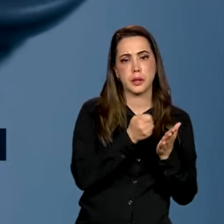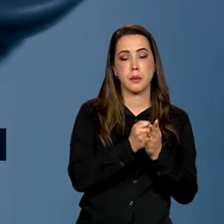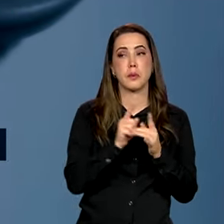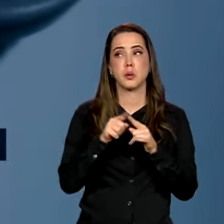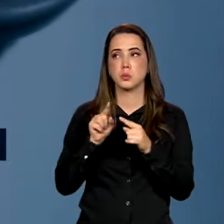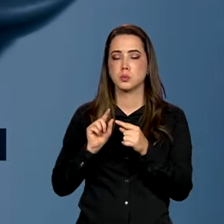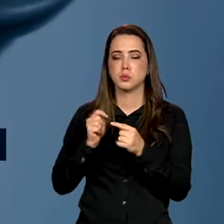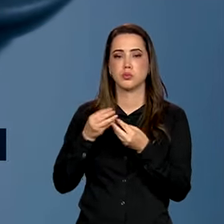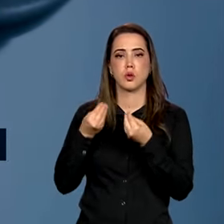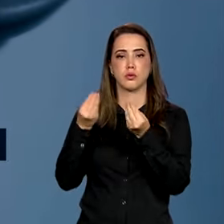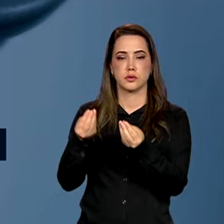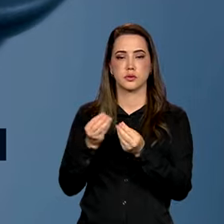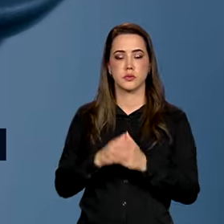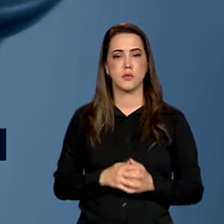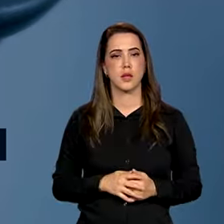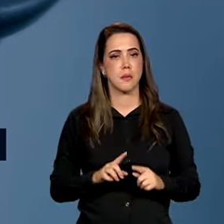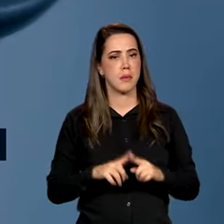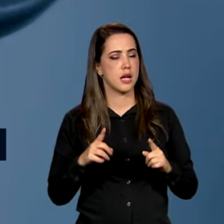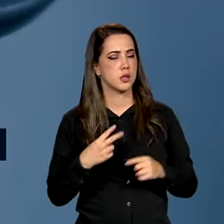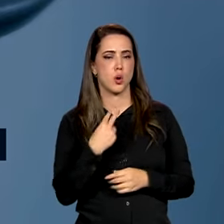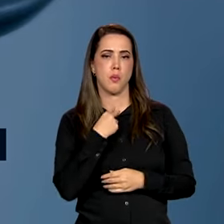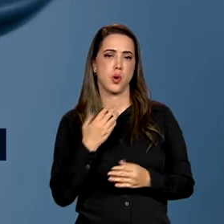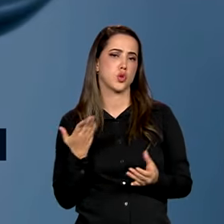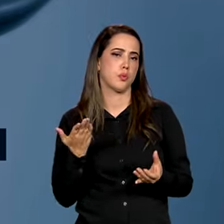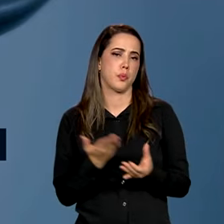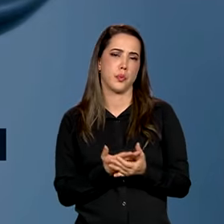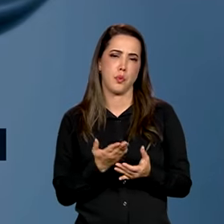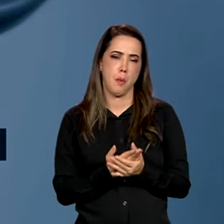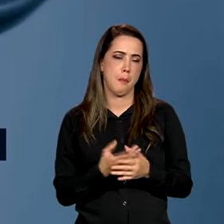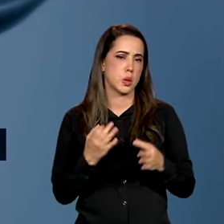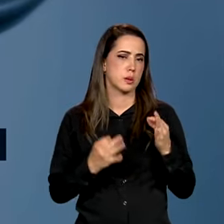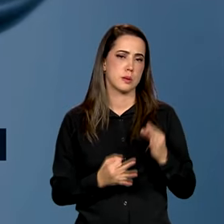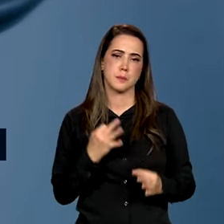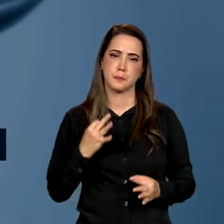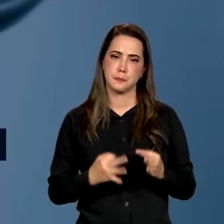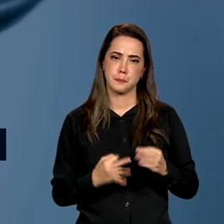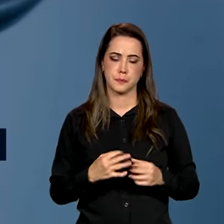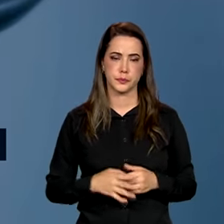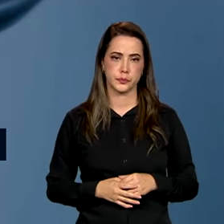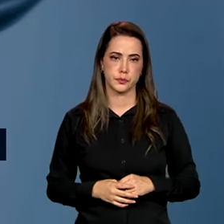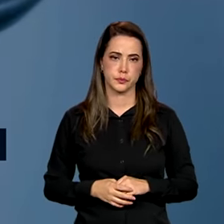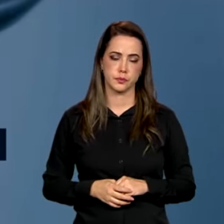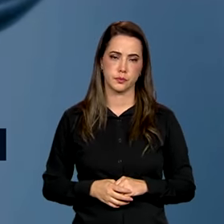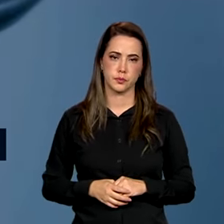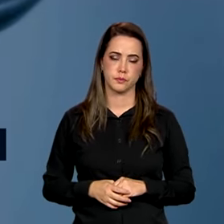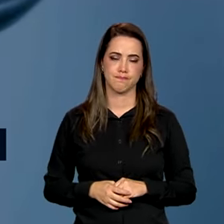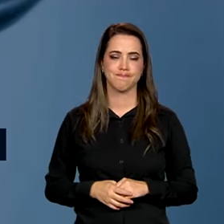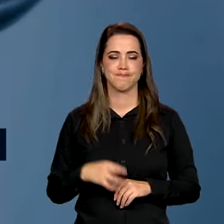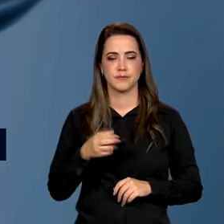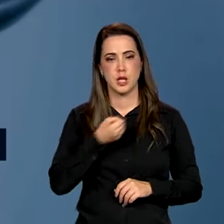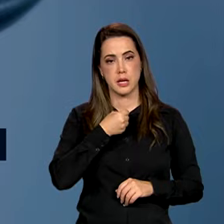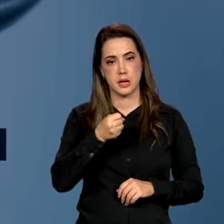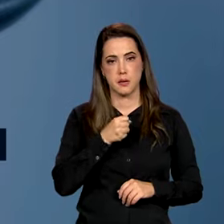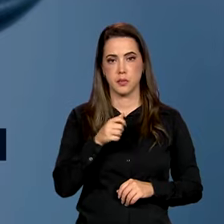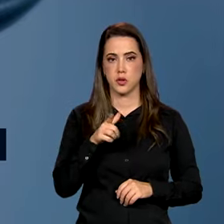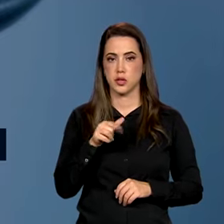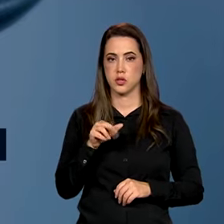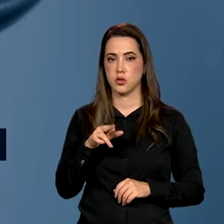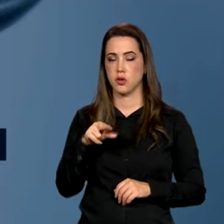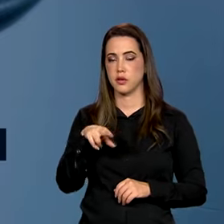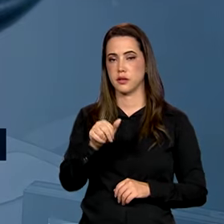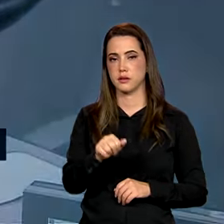em troca devem desistir de ações sobre essas dívidas que estejam na justiça reportagem Lorena